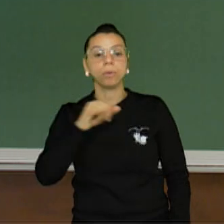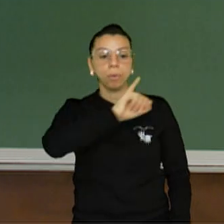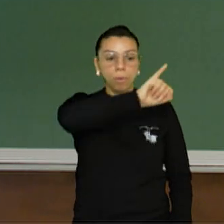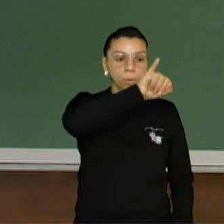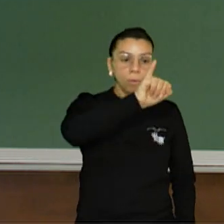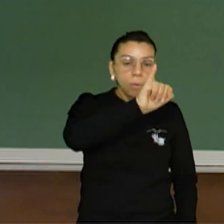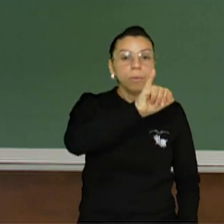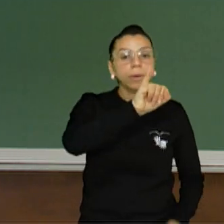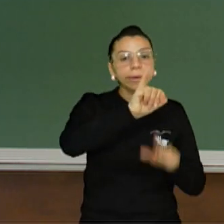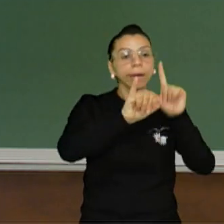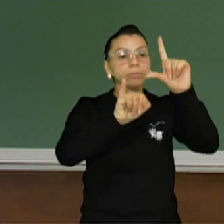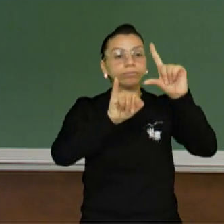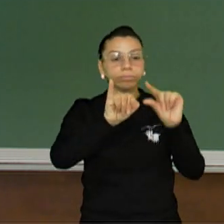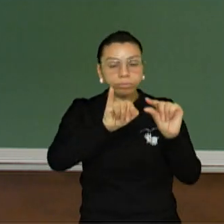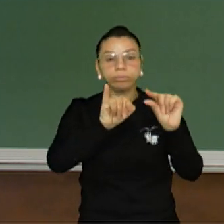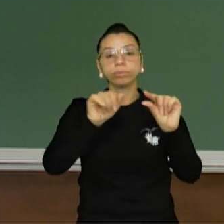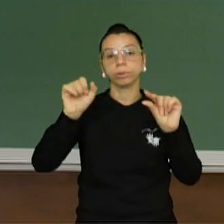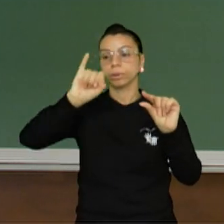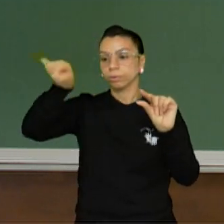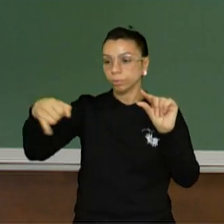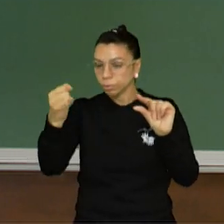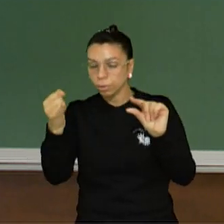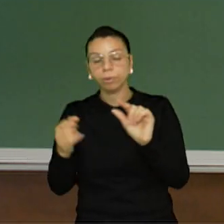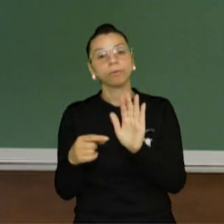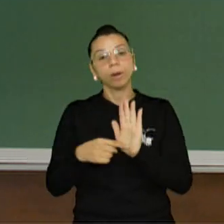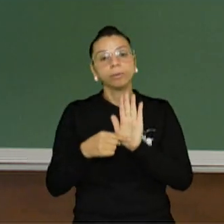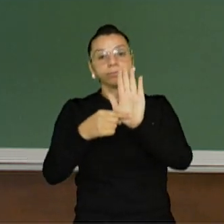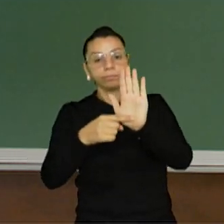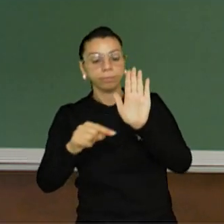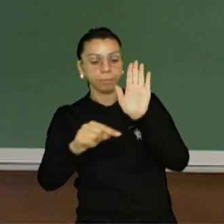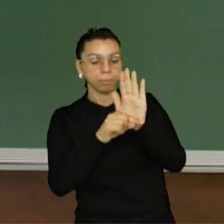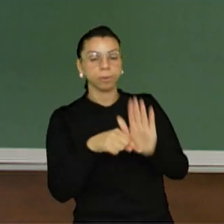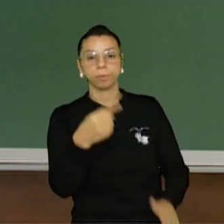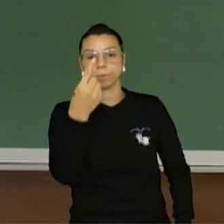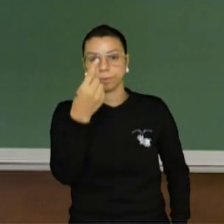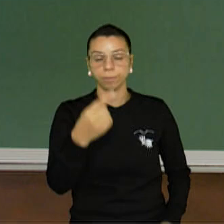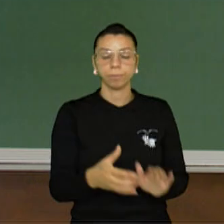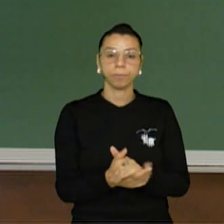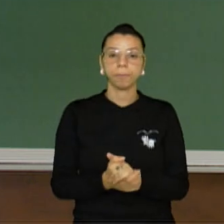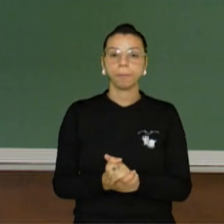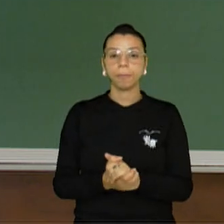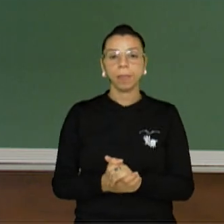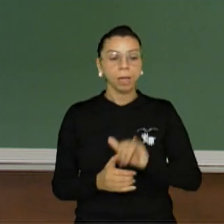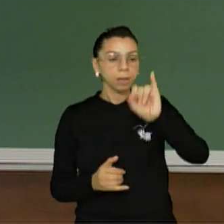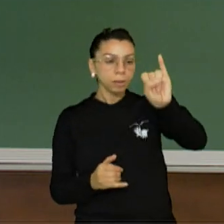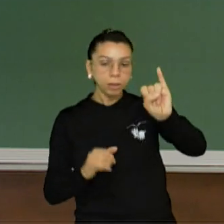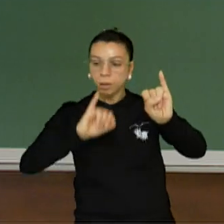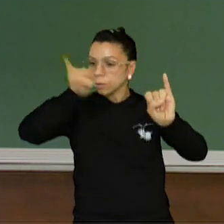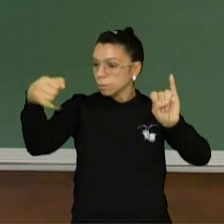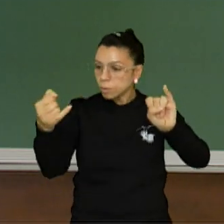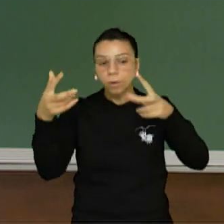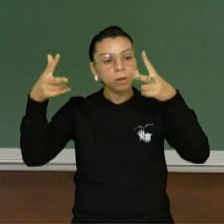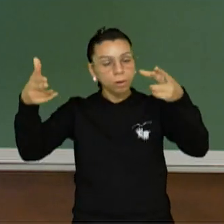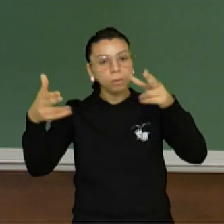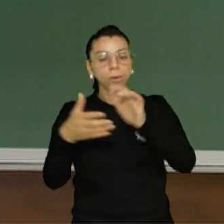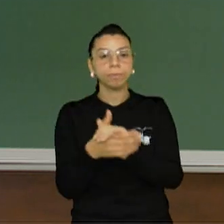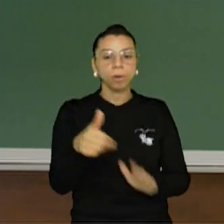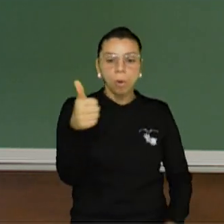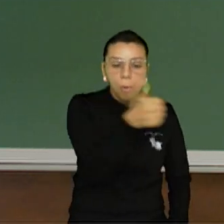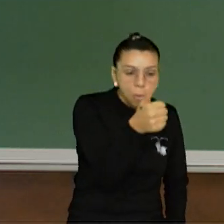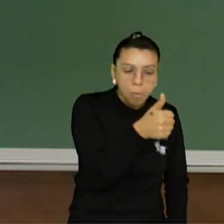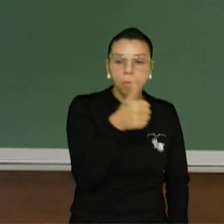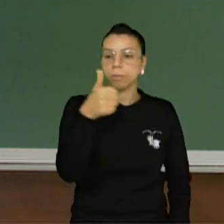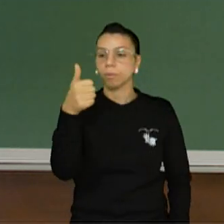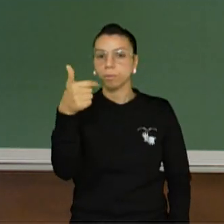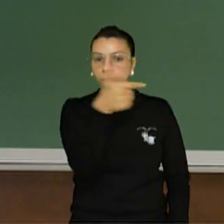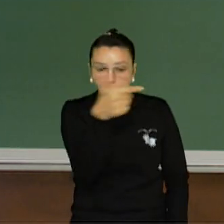Você vai representar por menos 1. Se o I e o J forem iguais, 1, 1, 2, 2, 3,